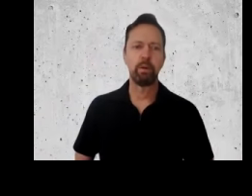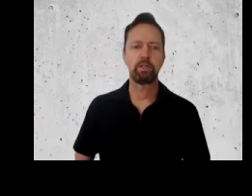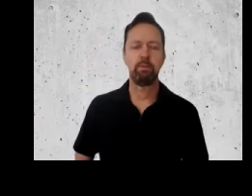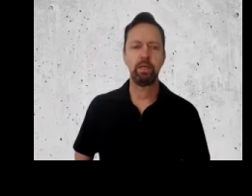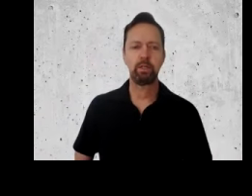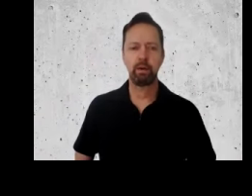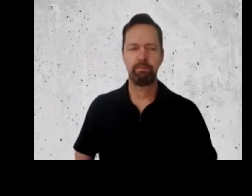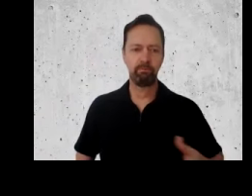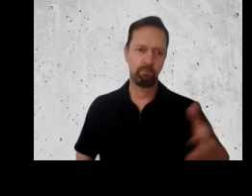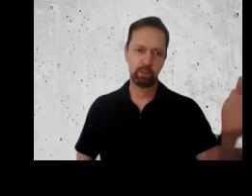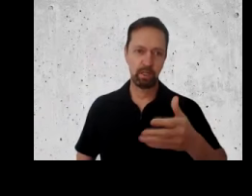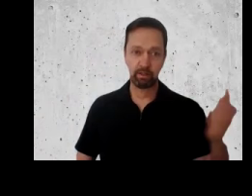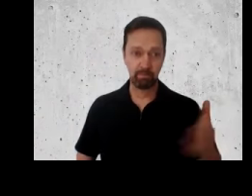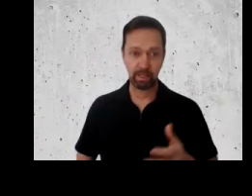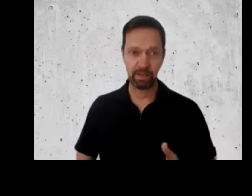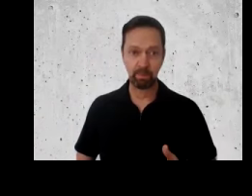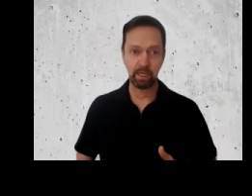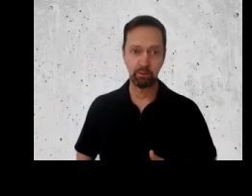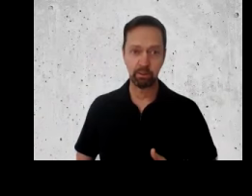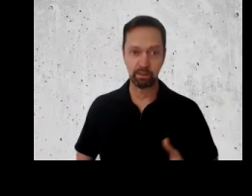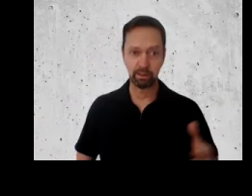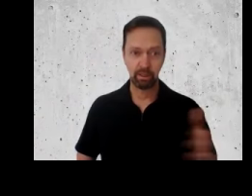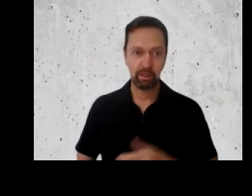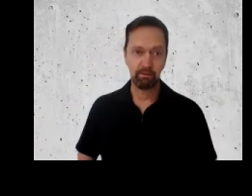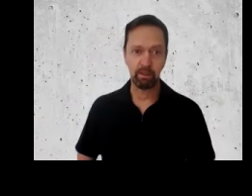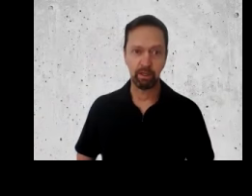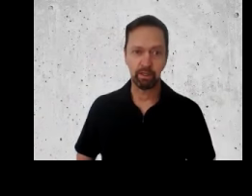entrar automaticamente, aí um monte de gente aparecia pelado